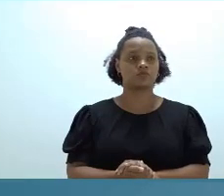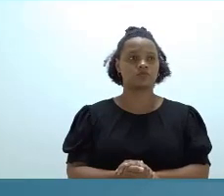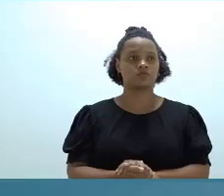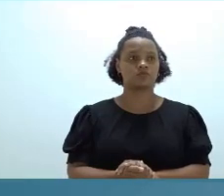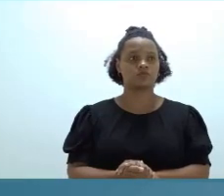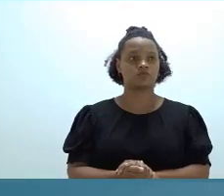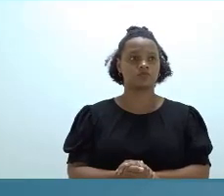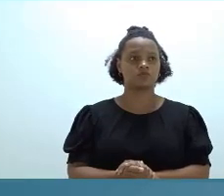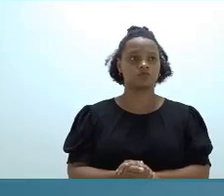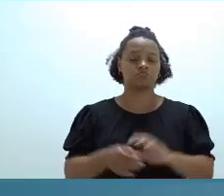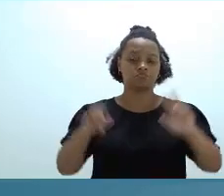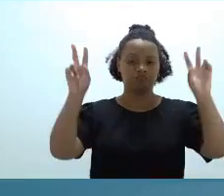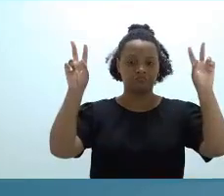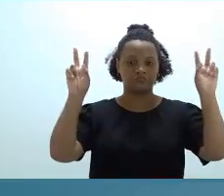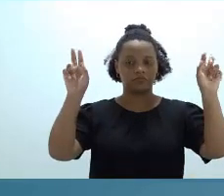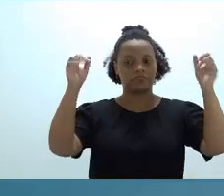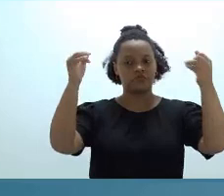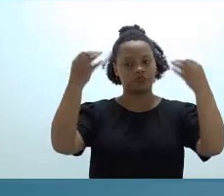a respeito do tema,